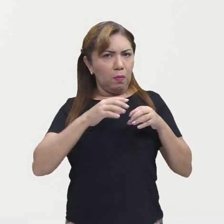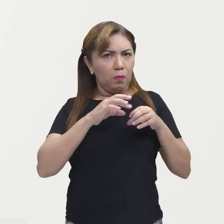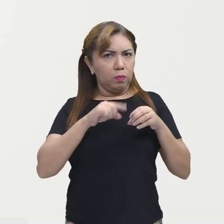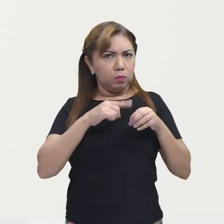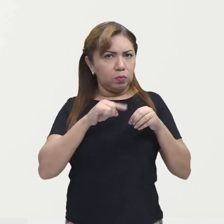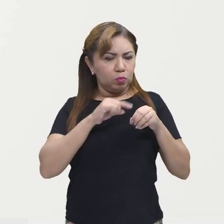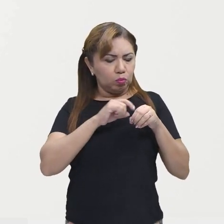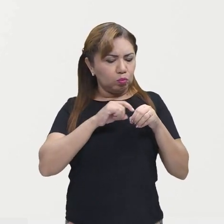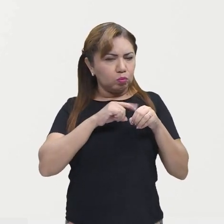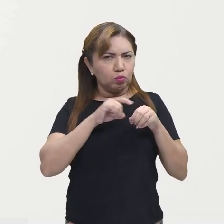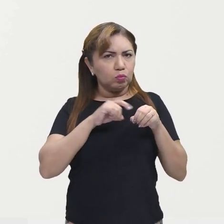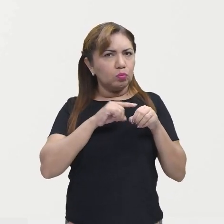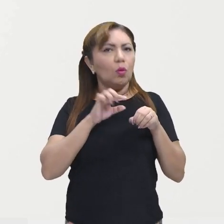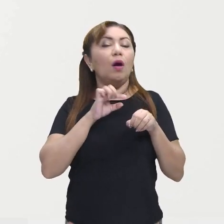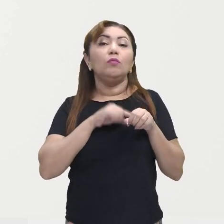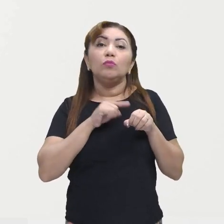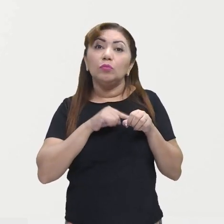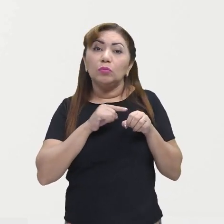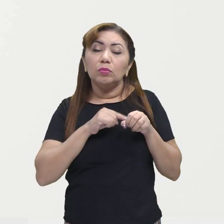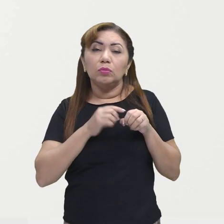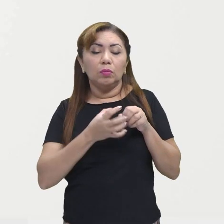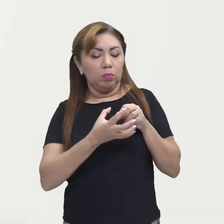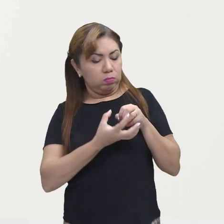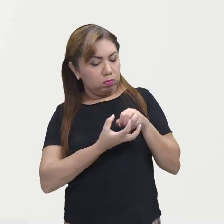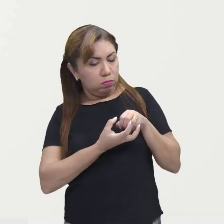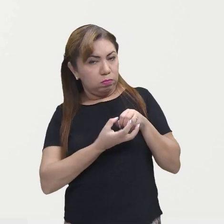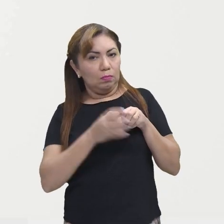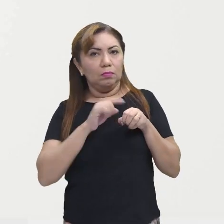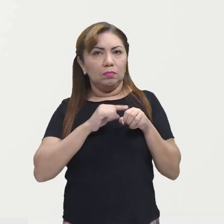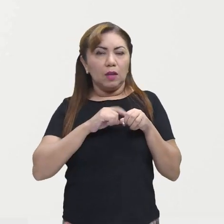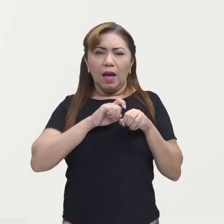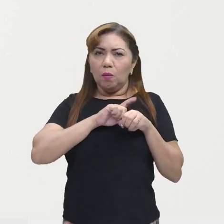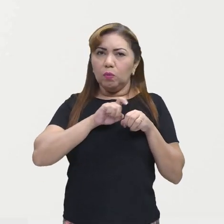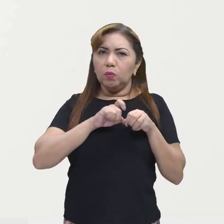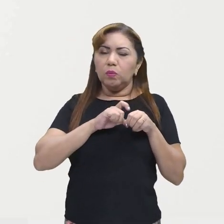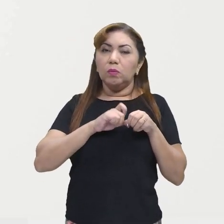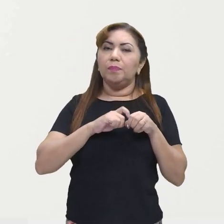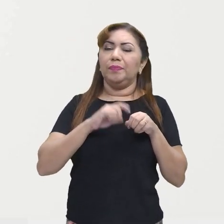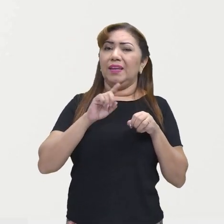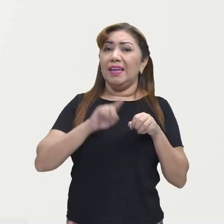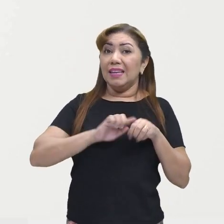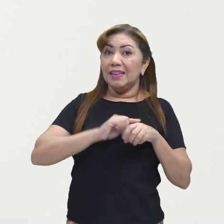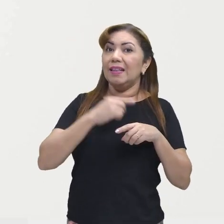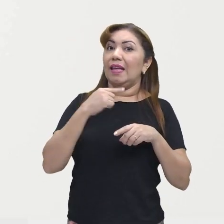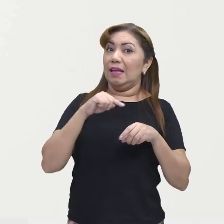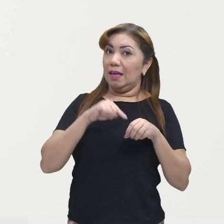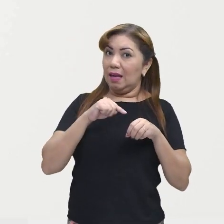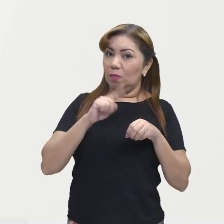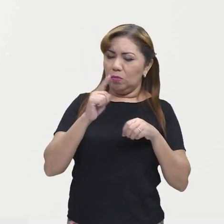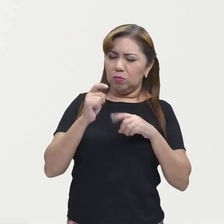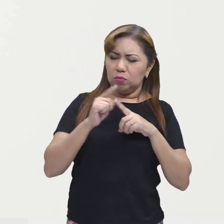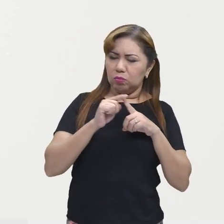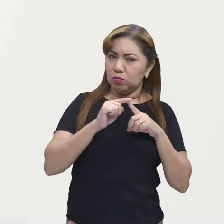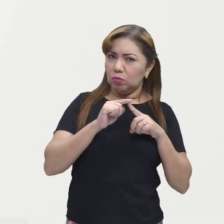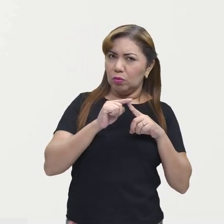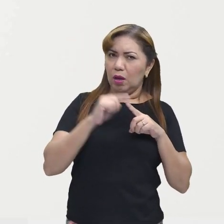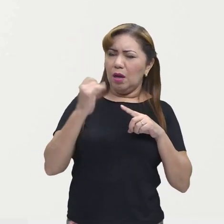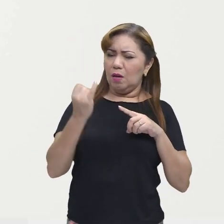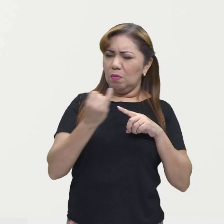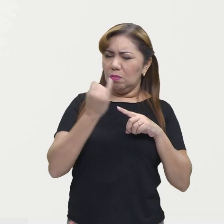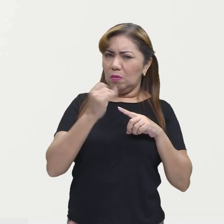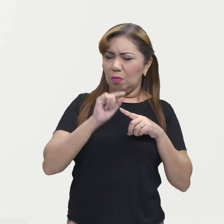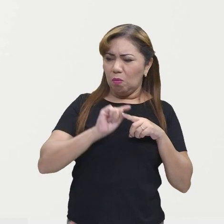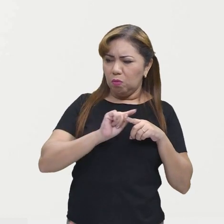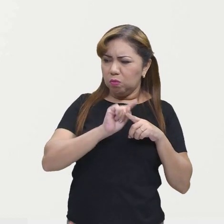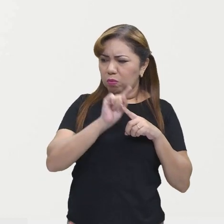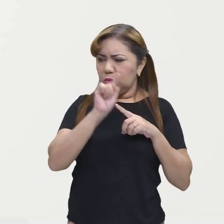de espermatozoides. Os espermatozoides são os responsáveis pela fecundação no óvulo, no interior da mulher.